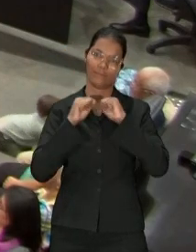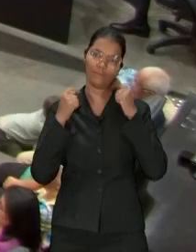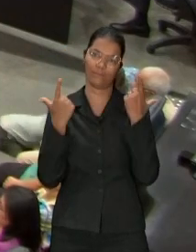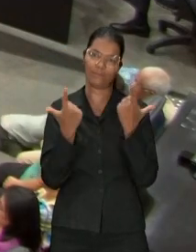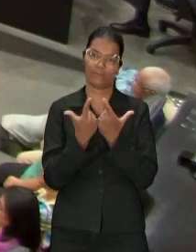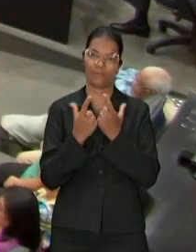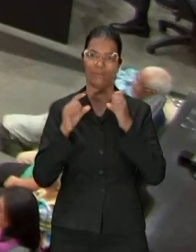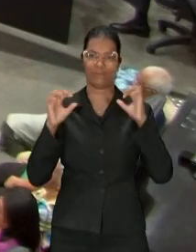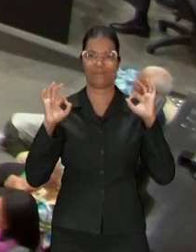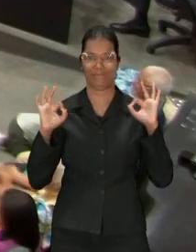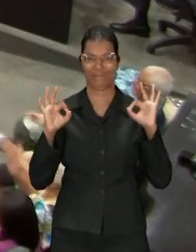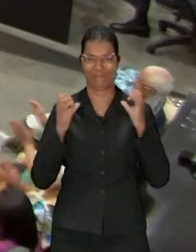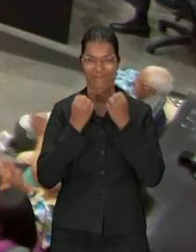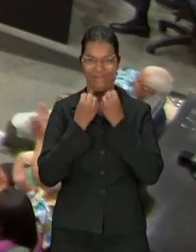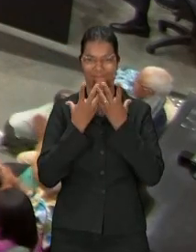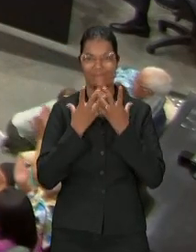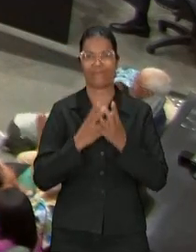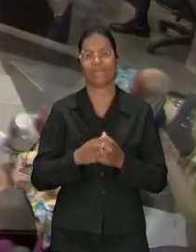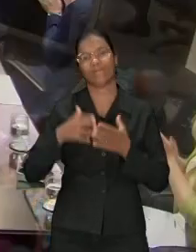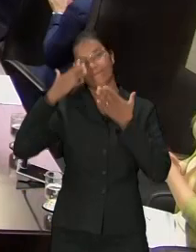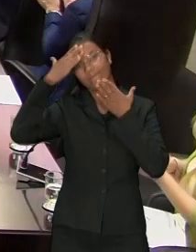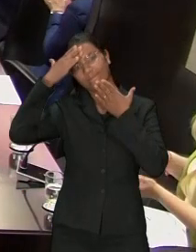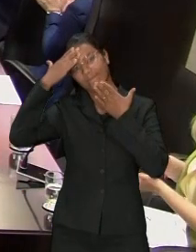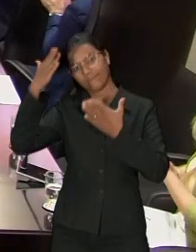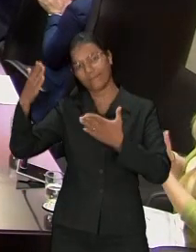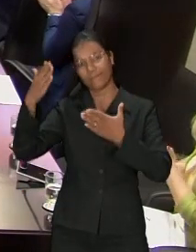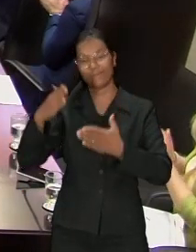Boa noite, obrigada.